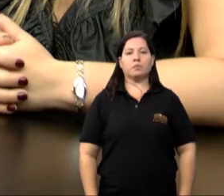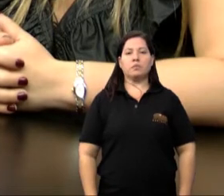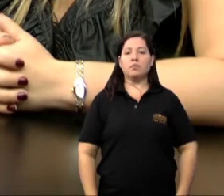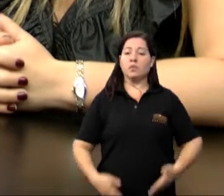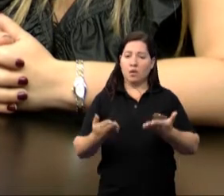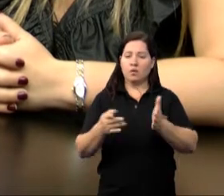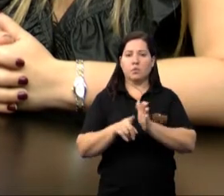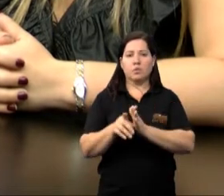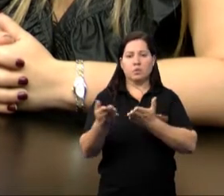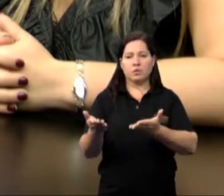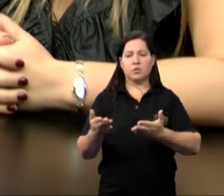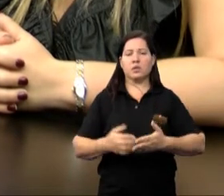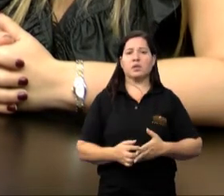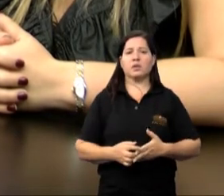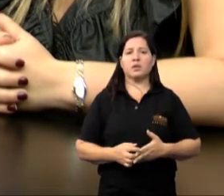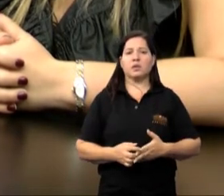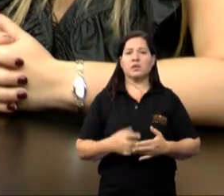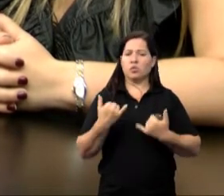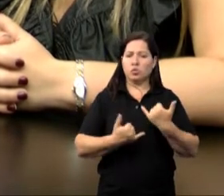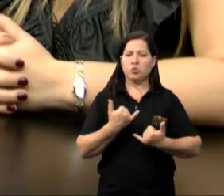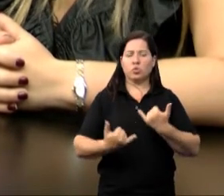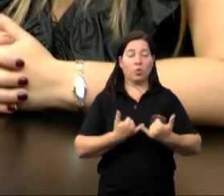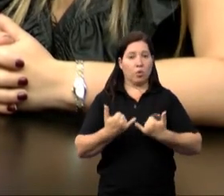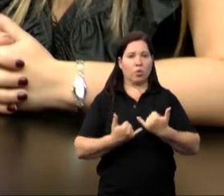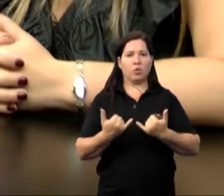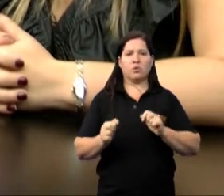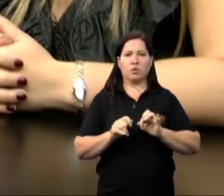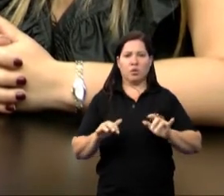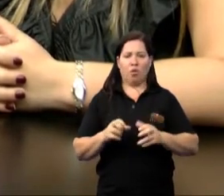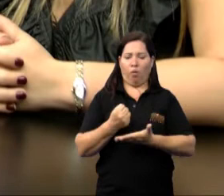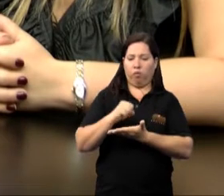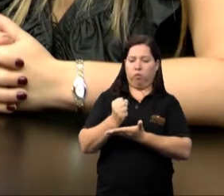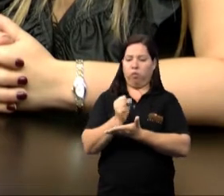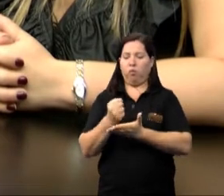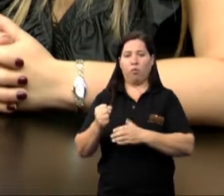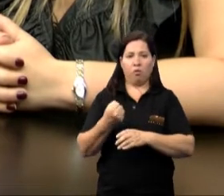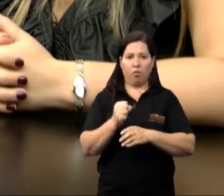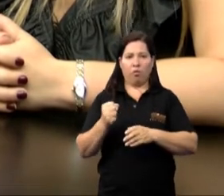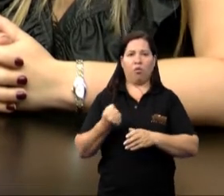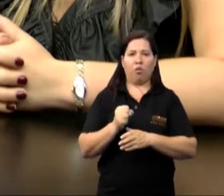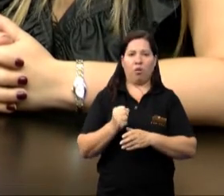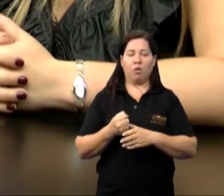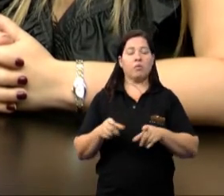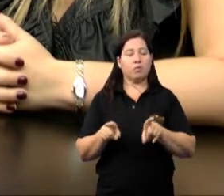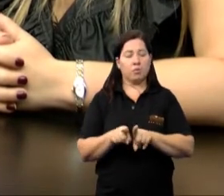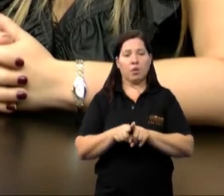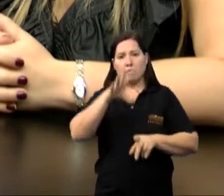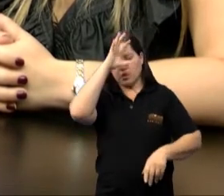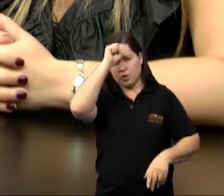você os jogos eletrônicos, os games, para o aprendizado, para